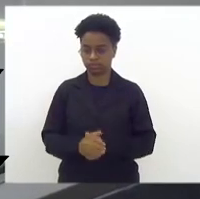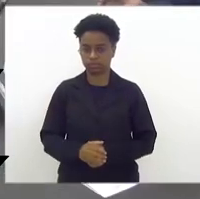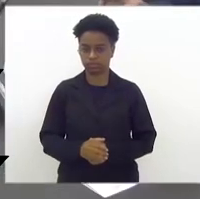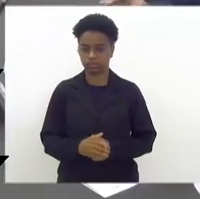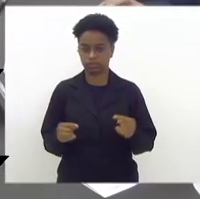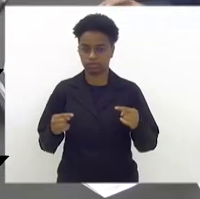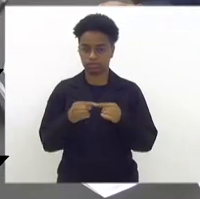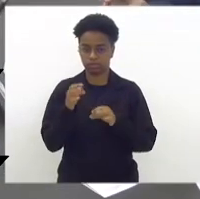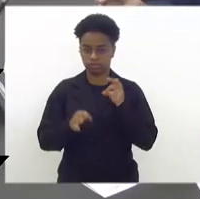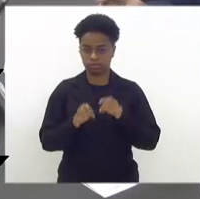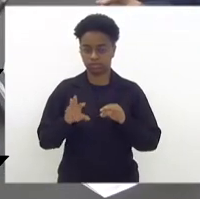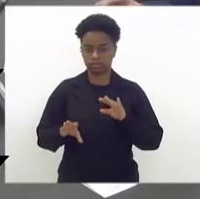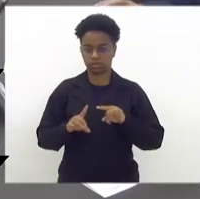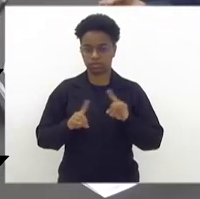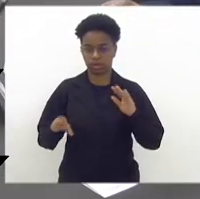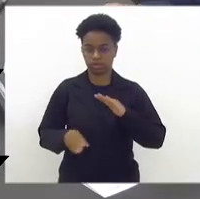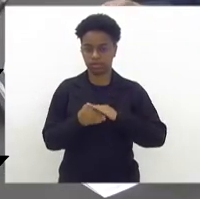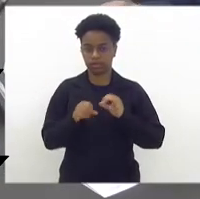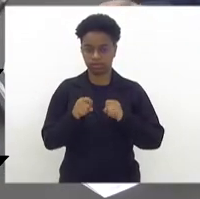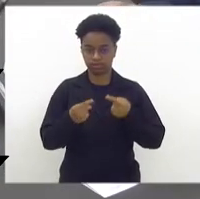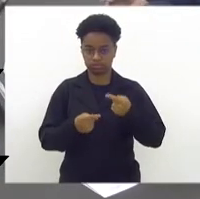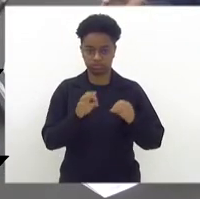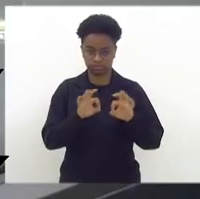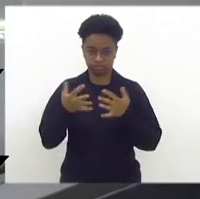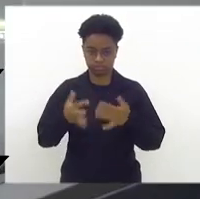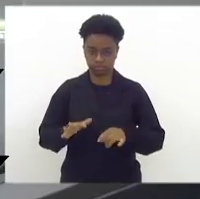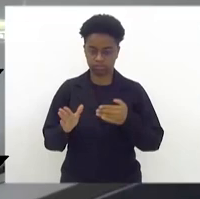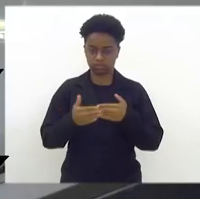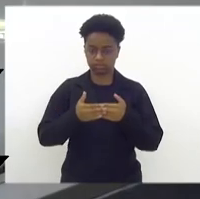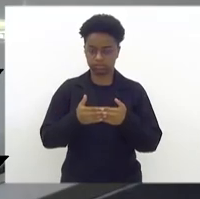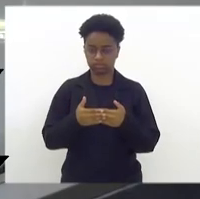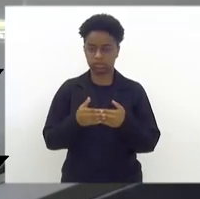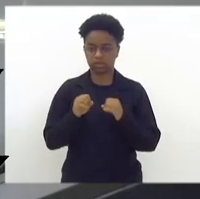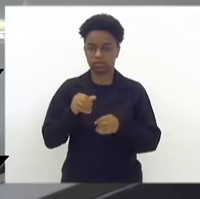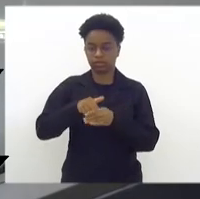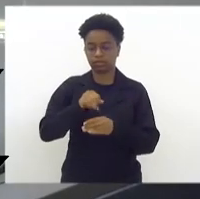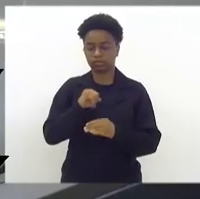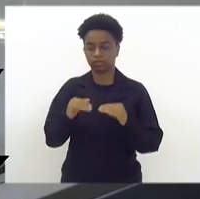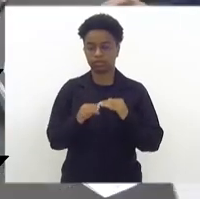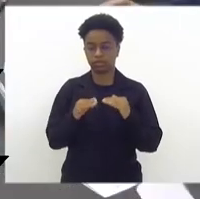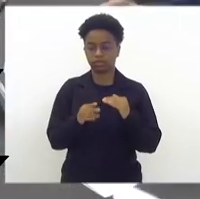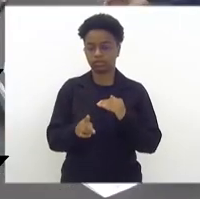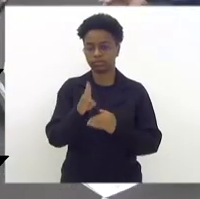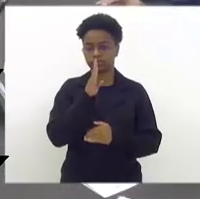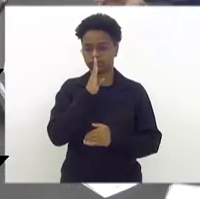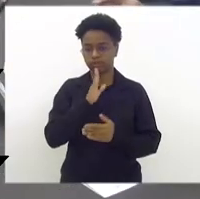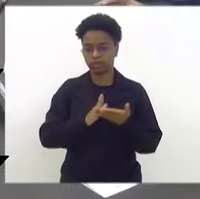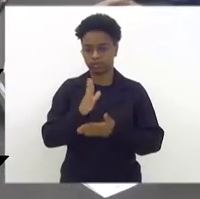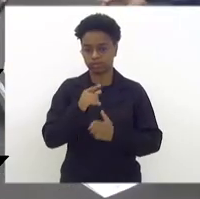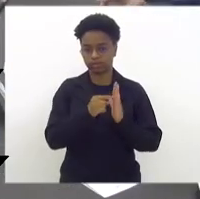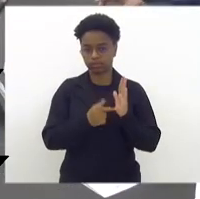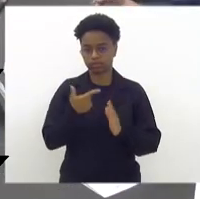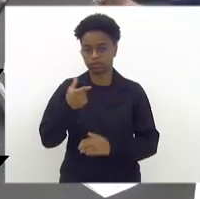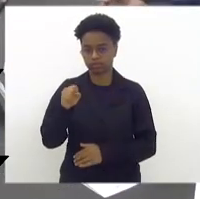Juridicidade com emenda, presidente. Em discussão, não havendo que queira discutir, encerrada a discussão, em votação, senhores que aprovam, permaneçam como estão, aprovado, 28 da